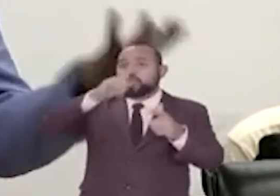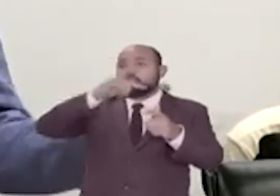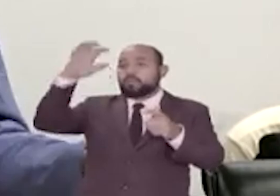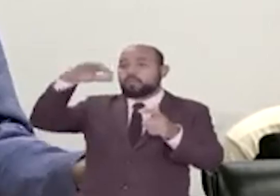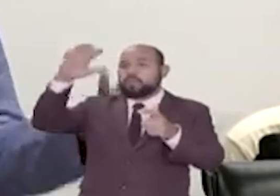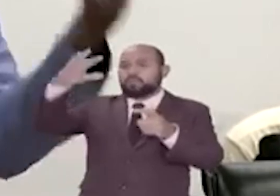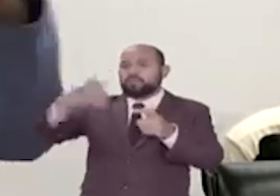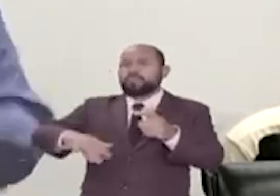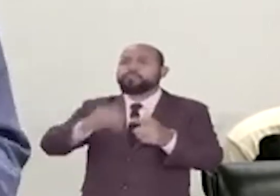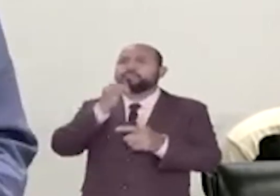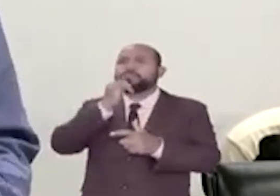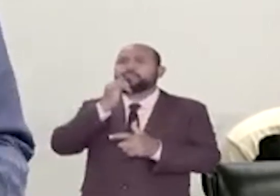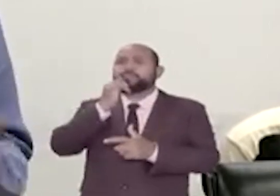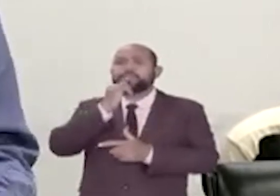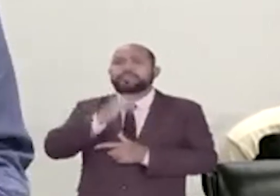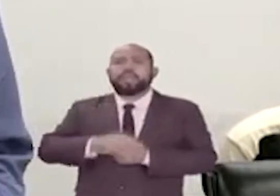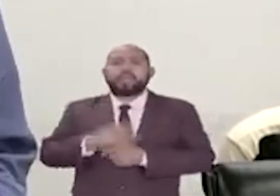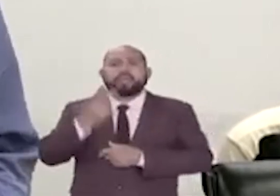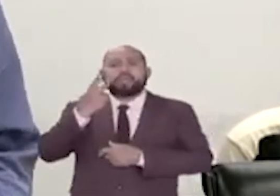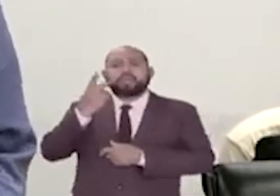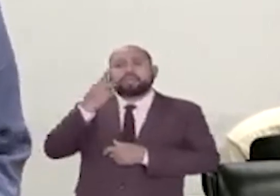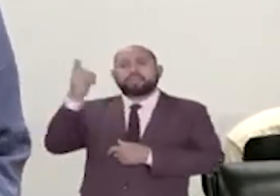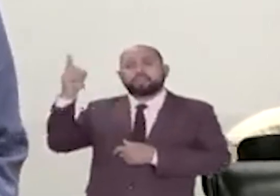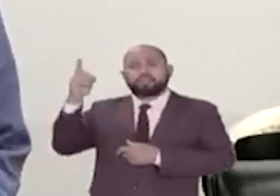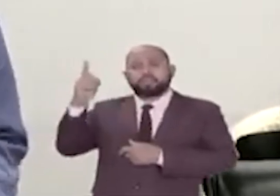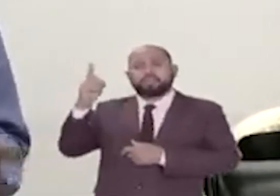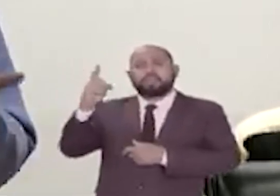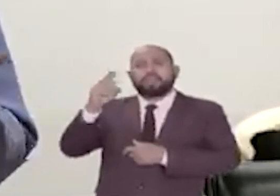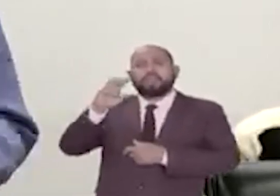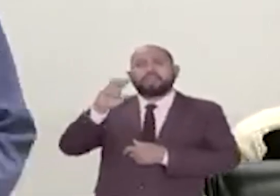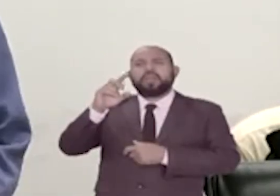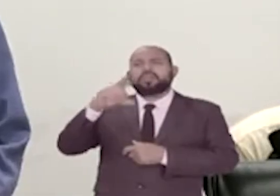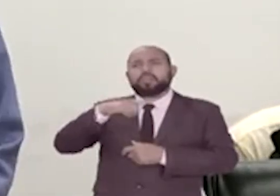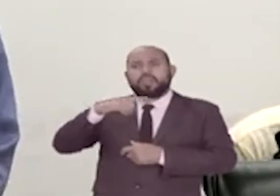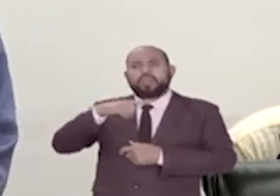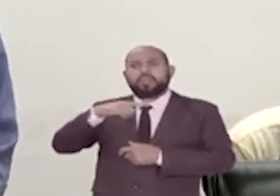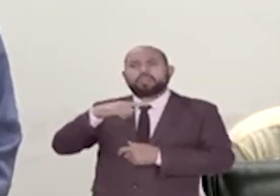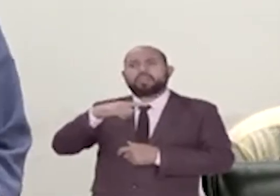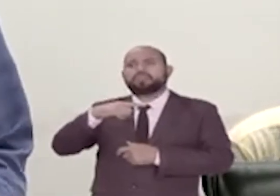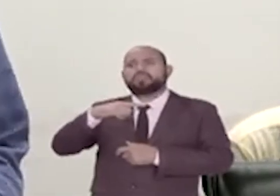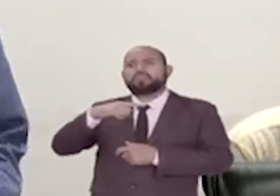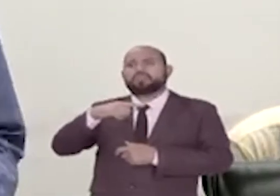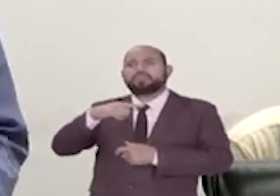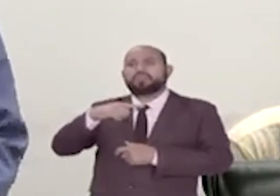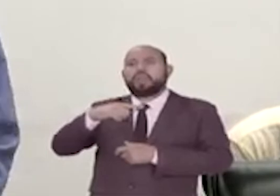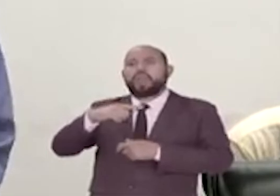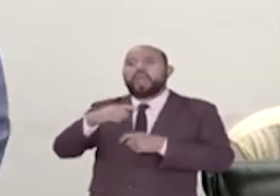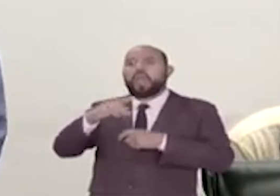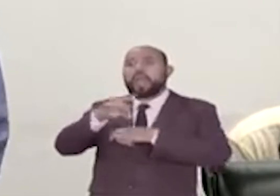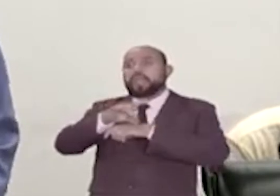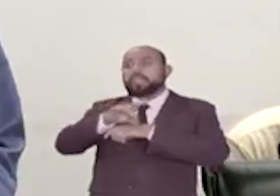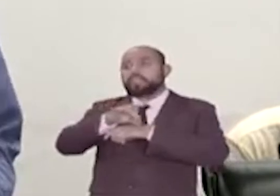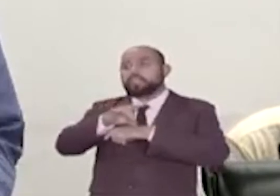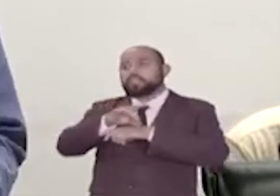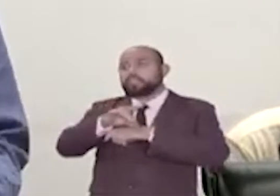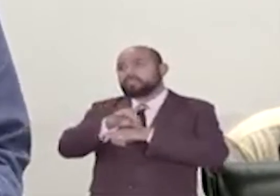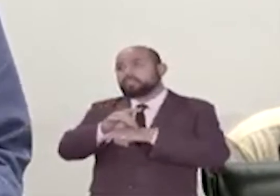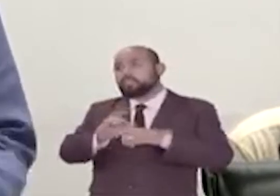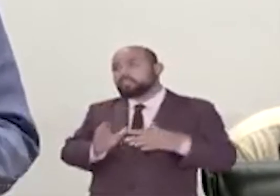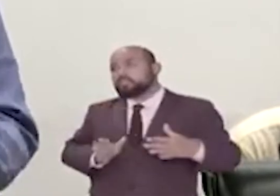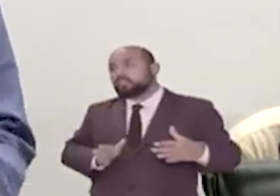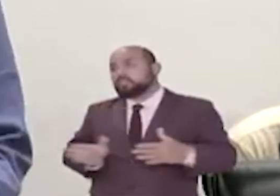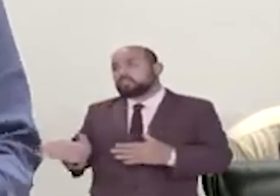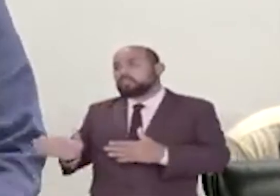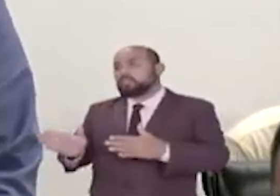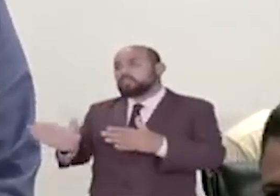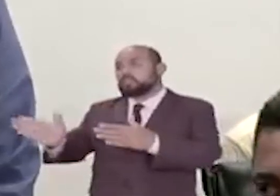em Fortaleza e no Recife já se adota o uso de asfalto sustentável, de asfalto mais permeável para evitar